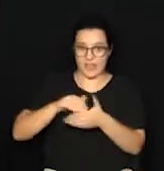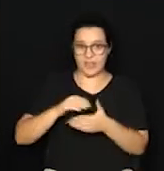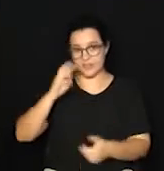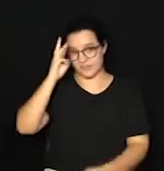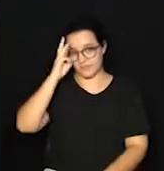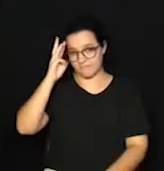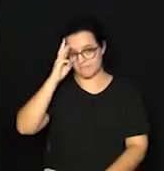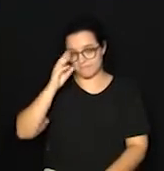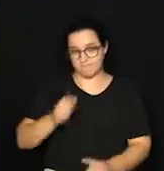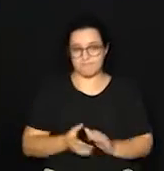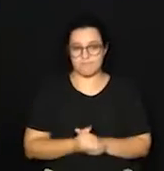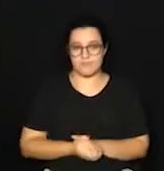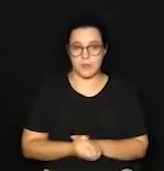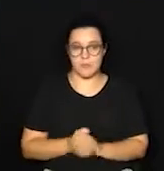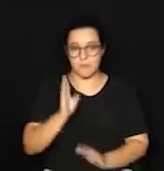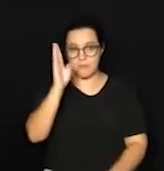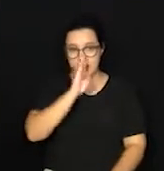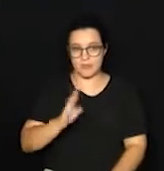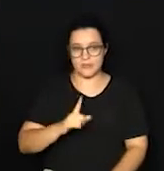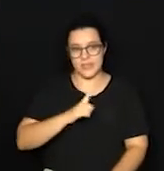o Brasil acumulava